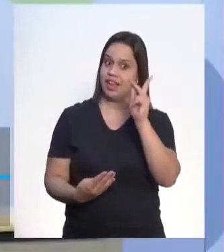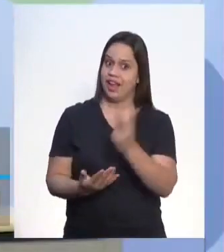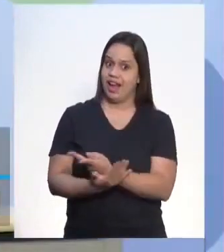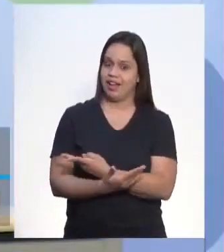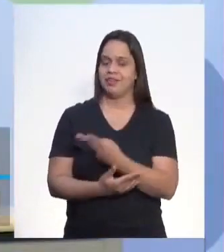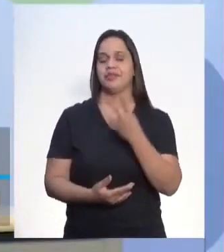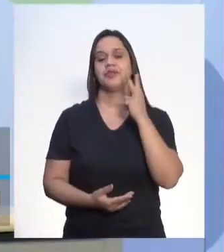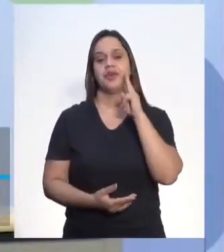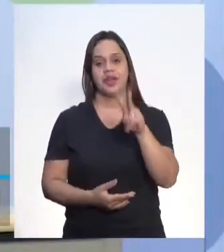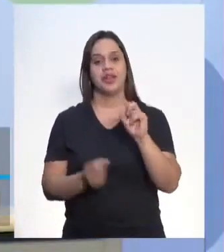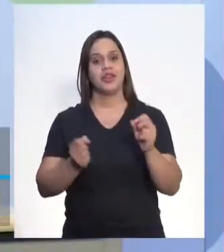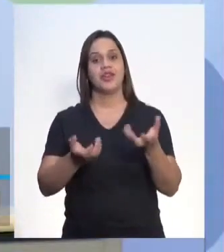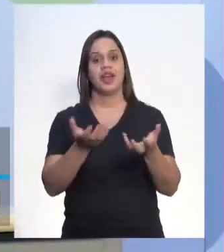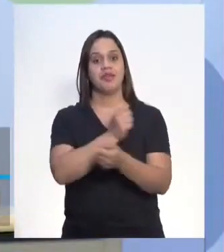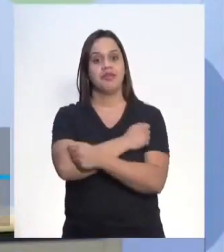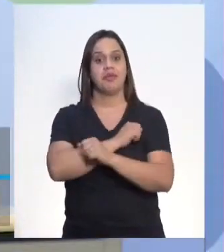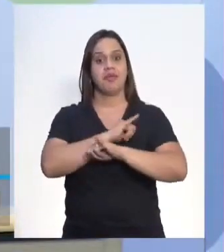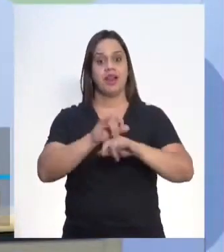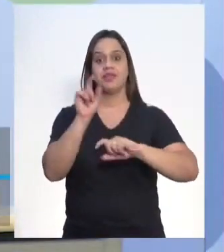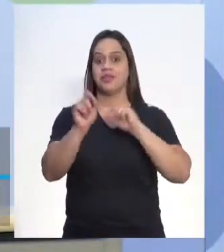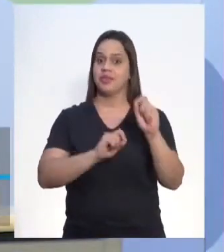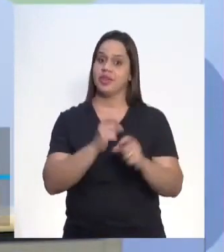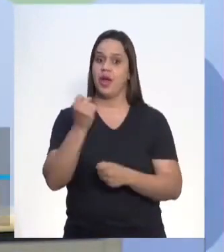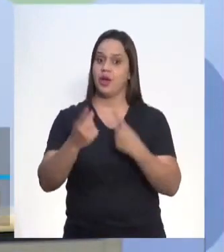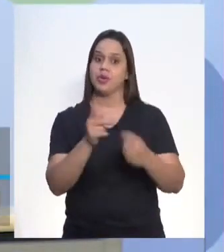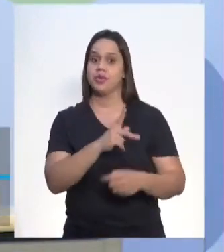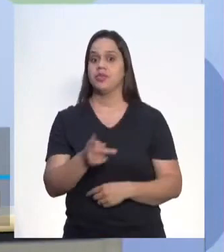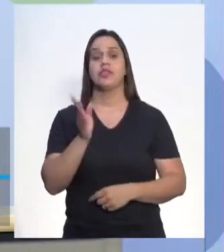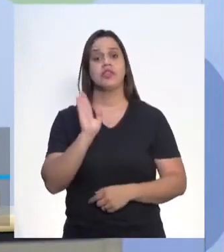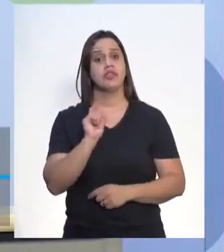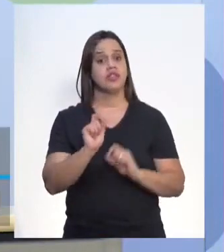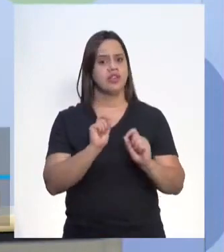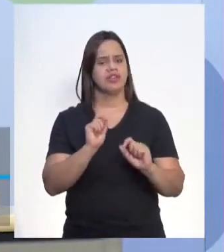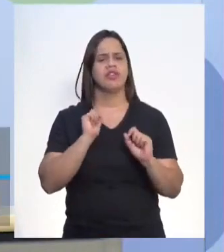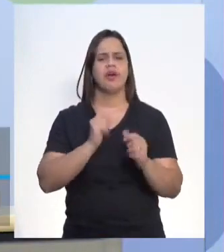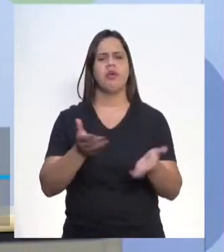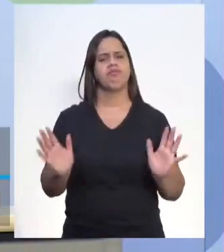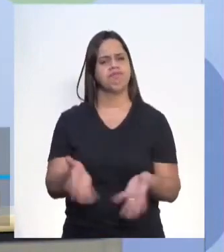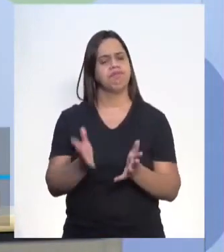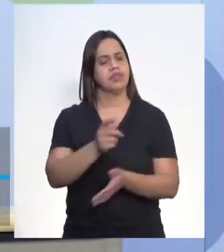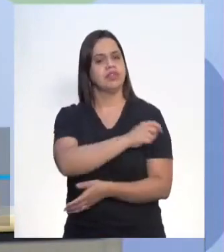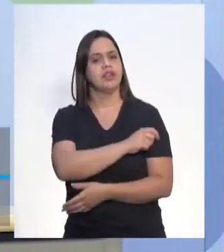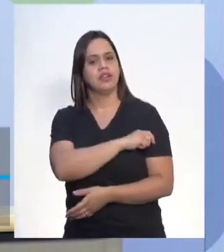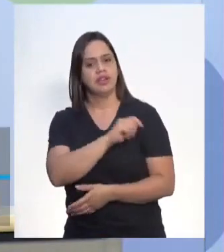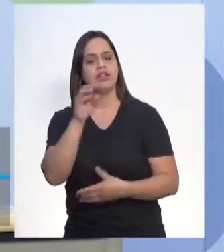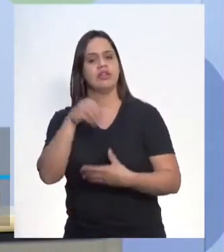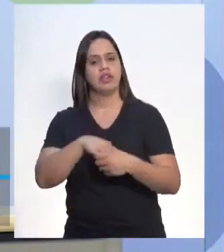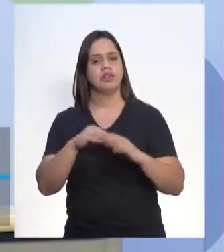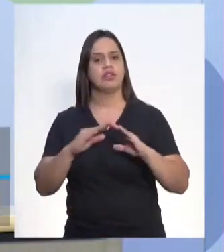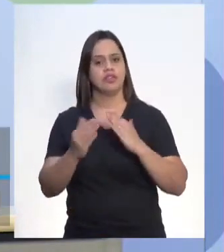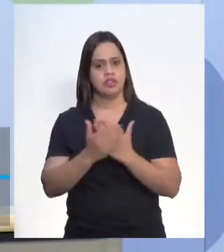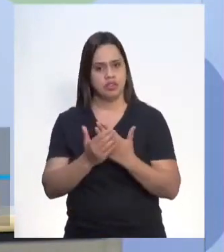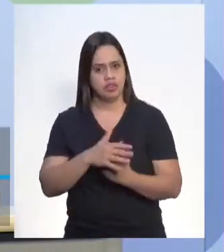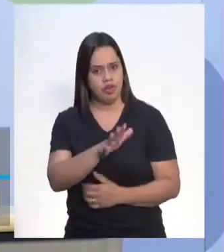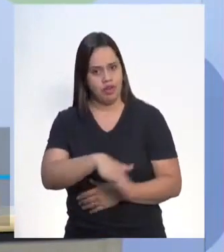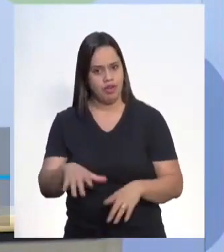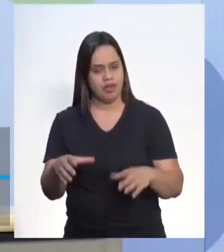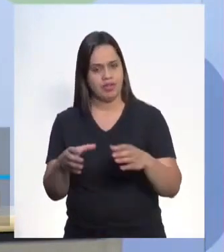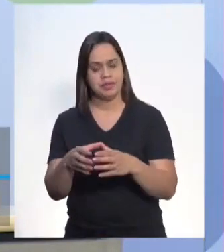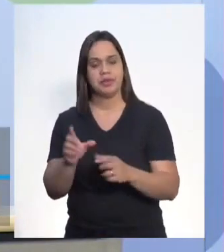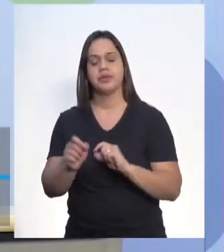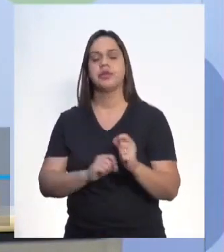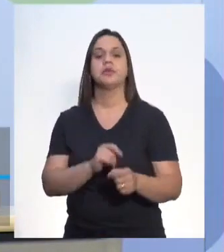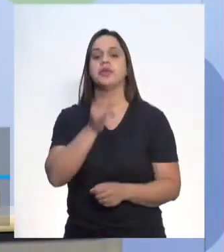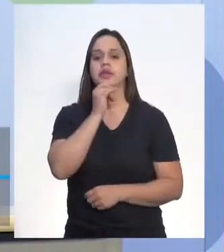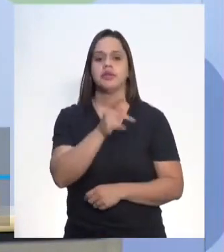Até olhei aqui. Quero mandar um abraço, então, para alguns professores que estão lá incentivando seus alunos nas suas turmas e nas suas escolas. Como,